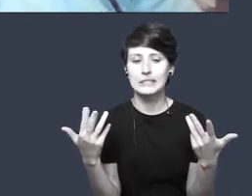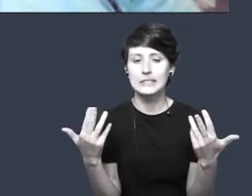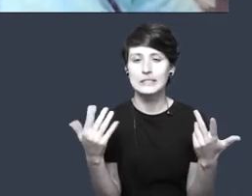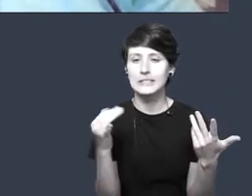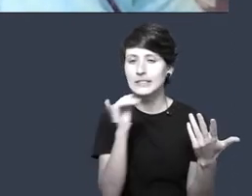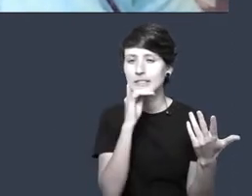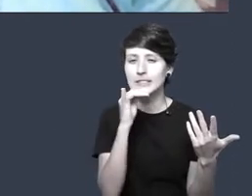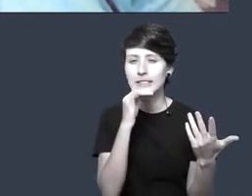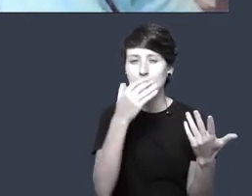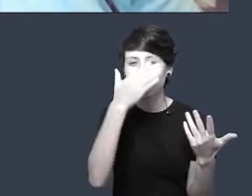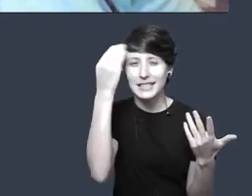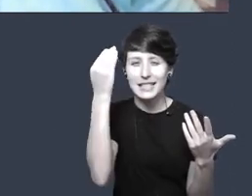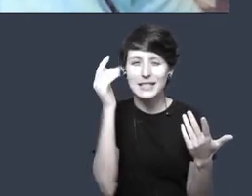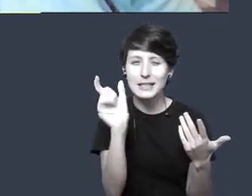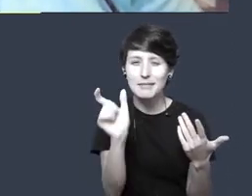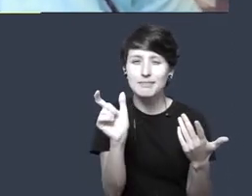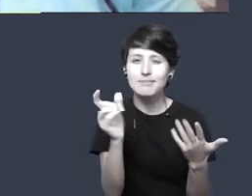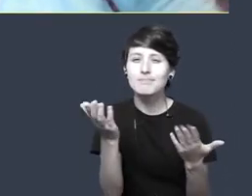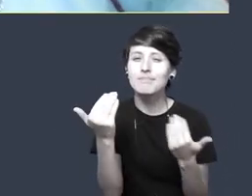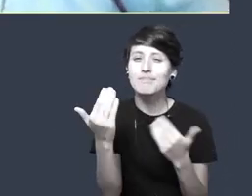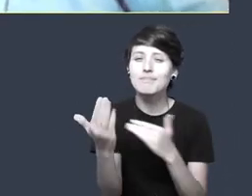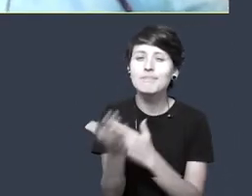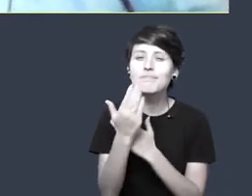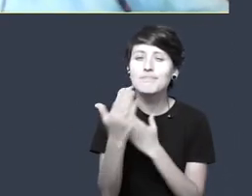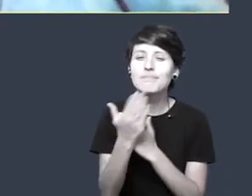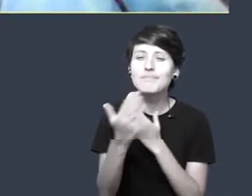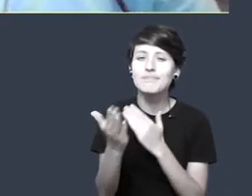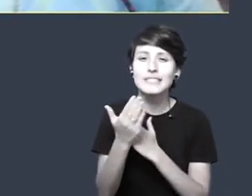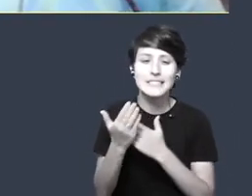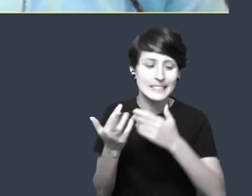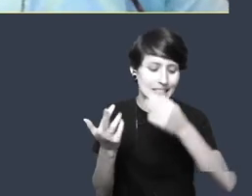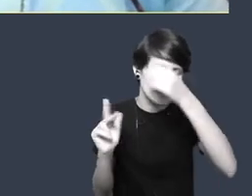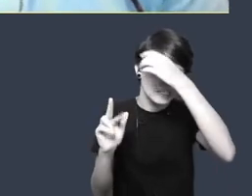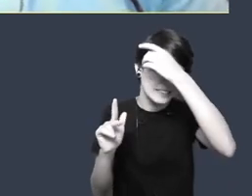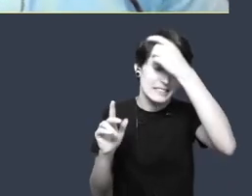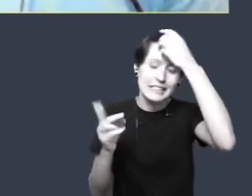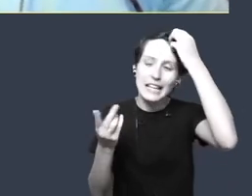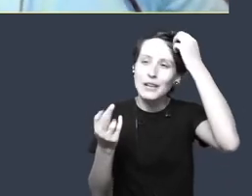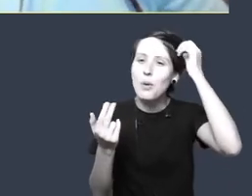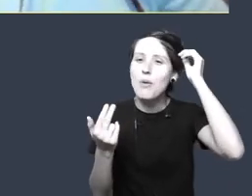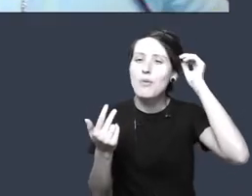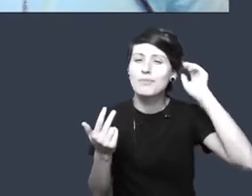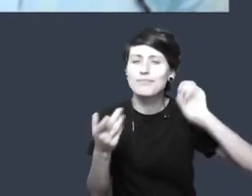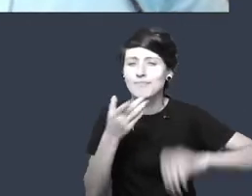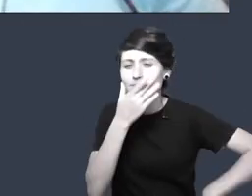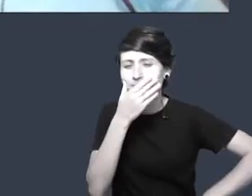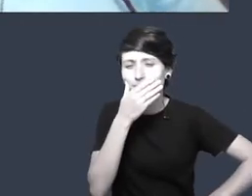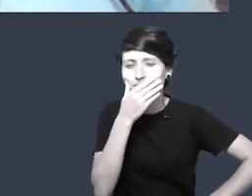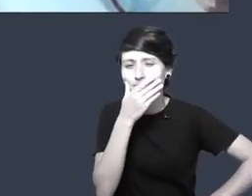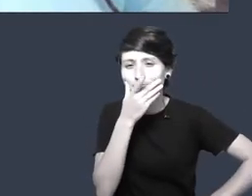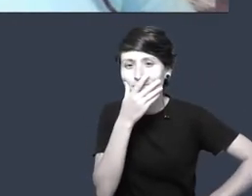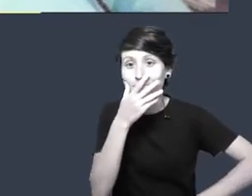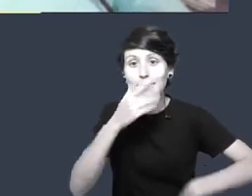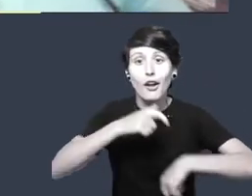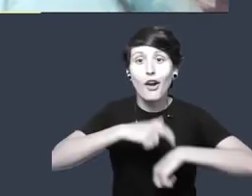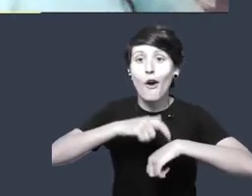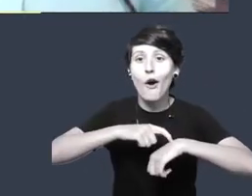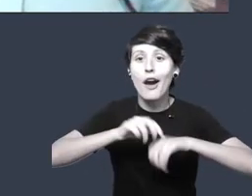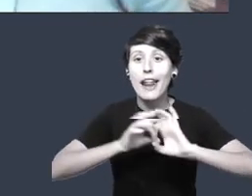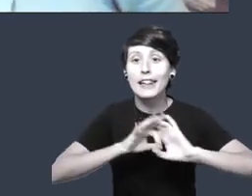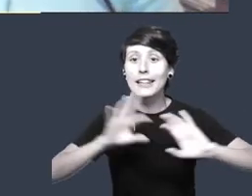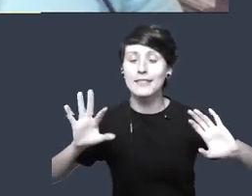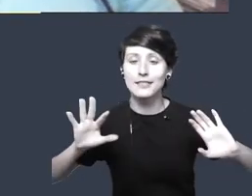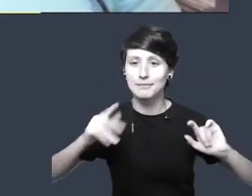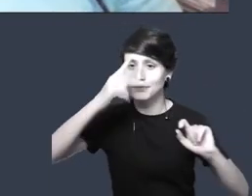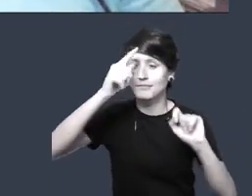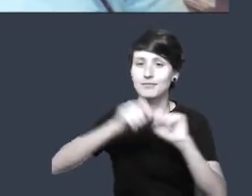Tá me faltando a palavra. Fala aí, Nina, me ajuda aí. Ai, não é hora extra, não, né? É Tipo, como se... nas horas vagas, né? A pessoa Isso, faz esse horas trabalho